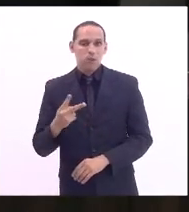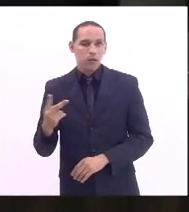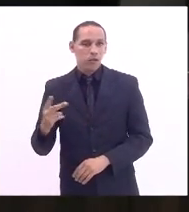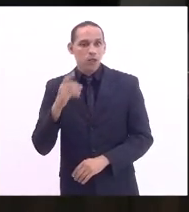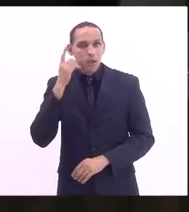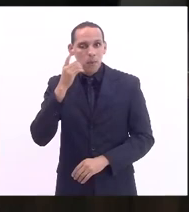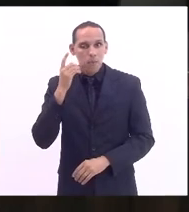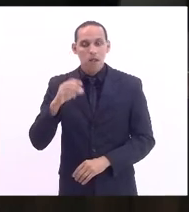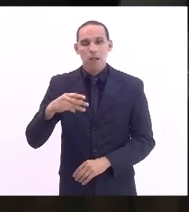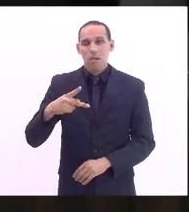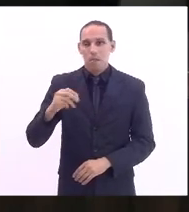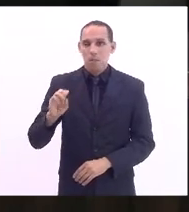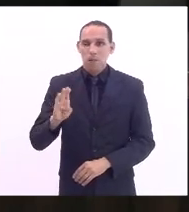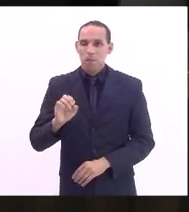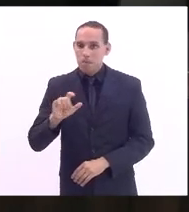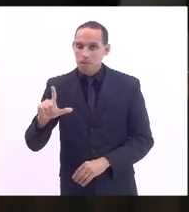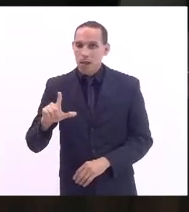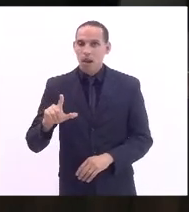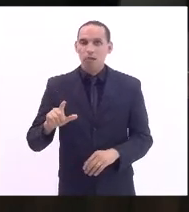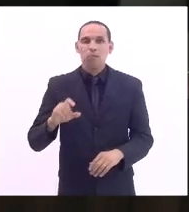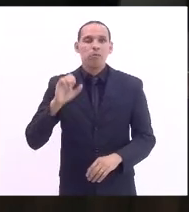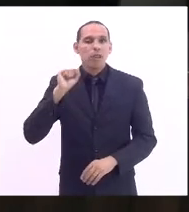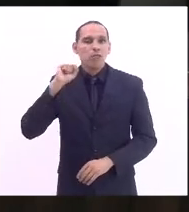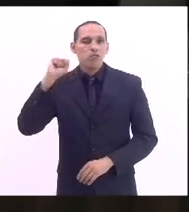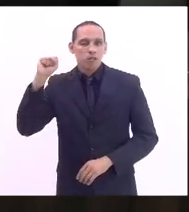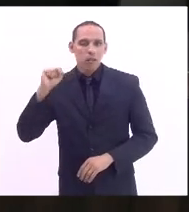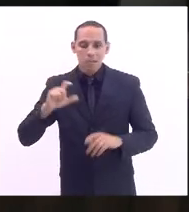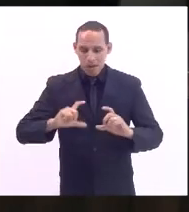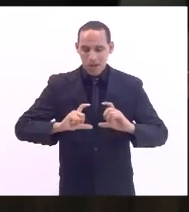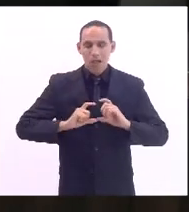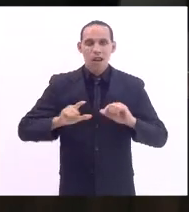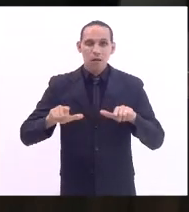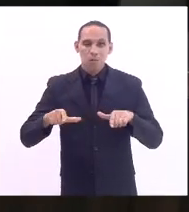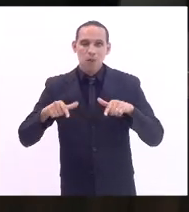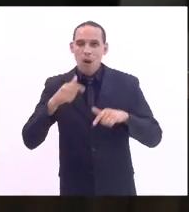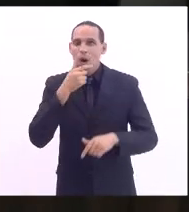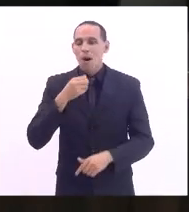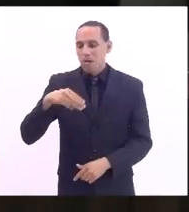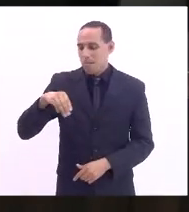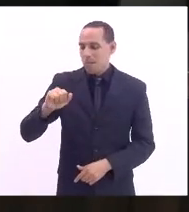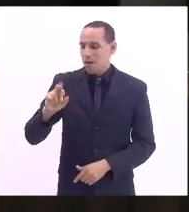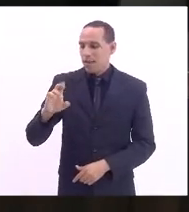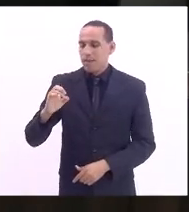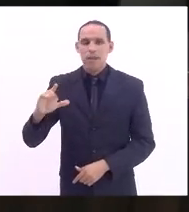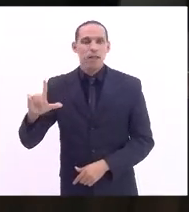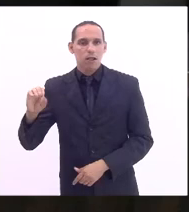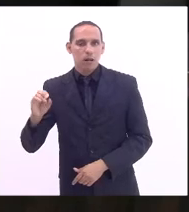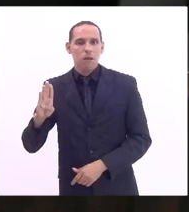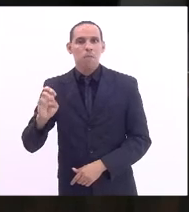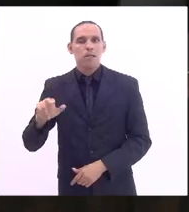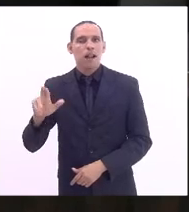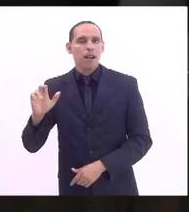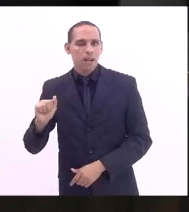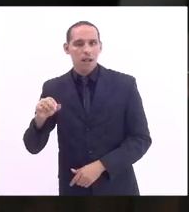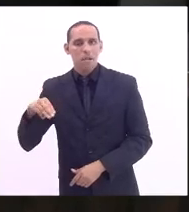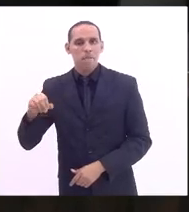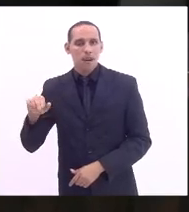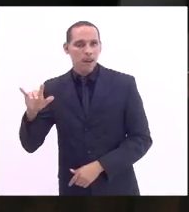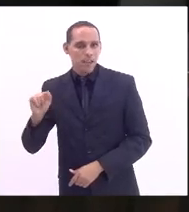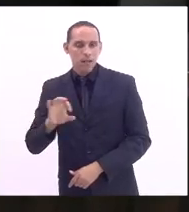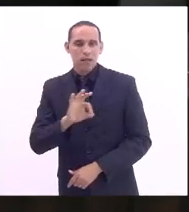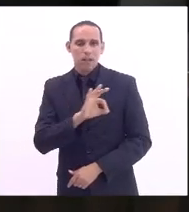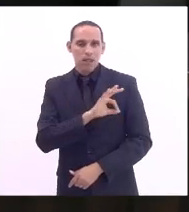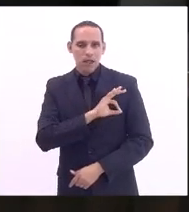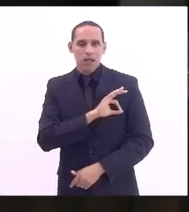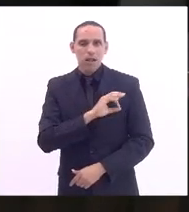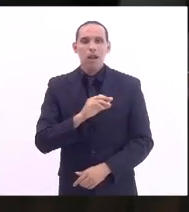que concede medalha Tiradentes, respectivo diploma, para o senhor Marcelo Braga Maia, delegado da Polícia Civil do Estado do Rio de Janeiro.